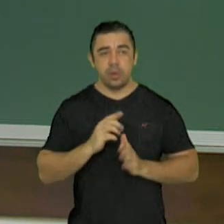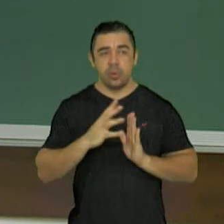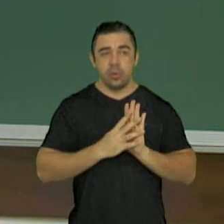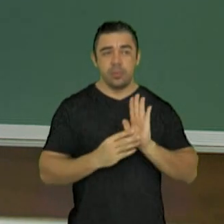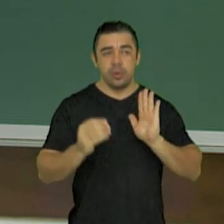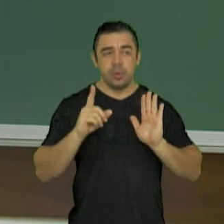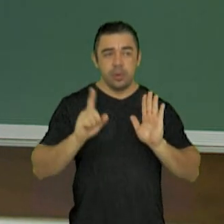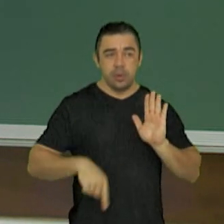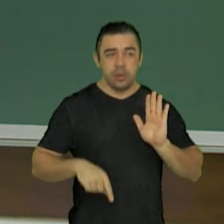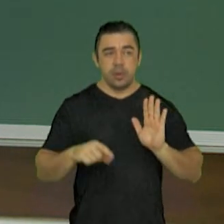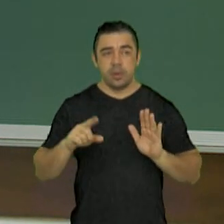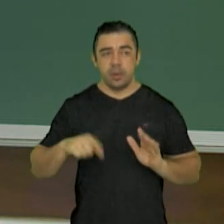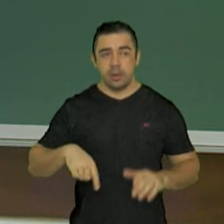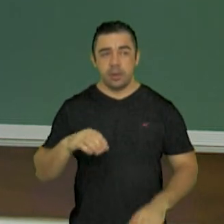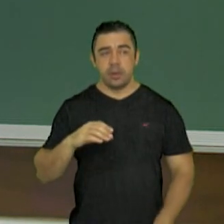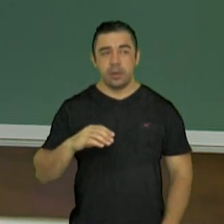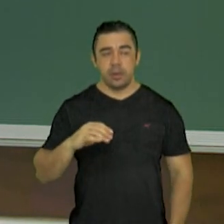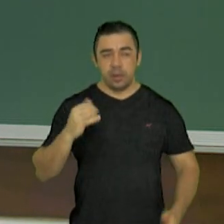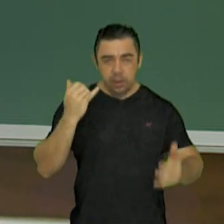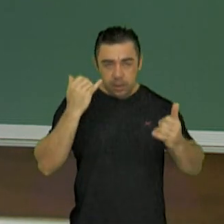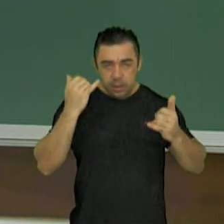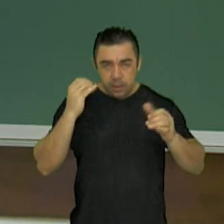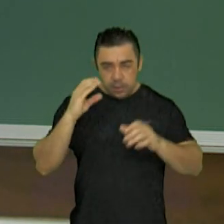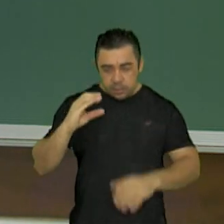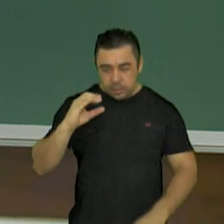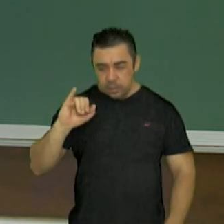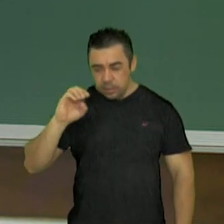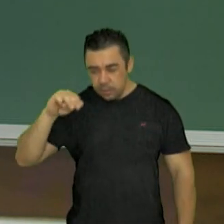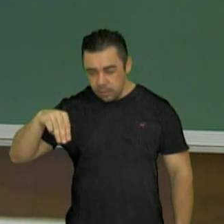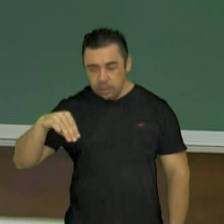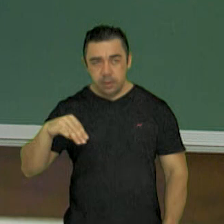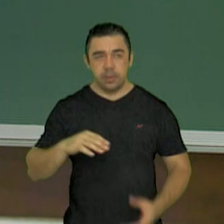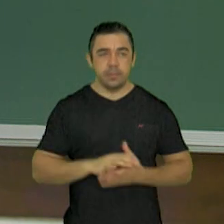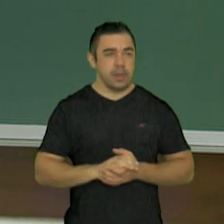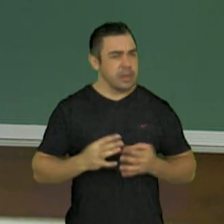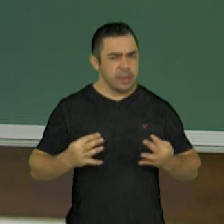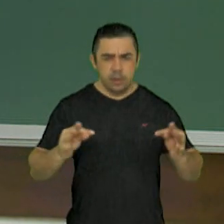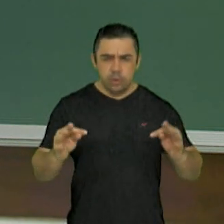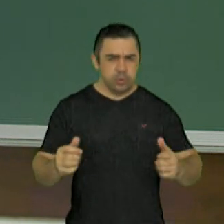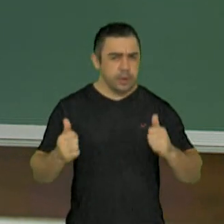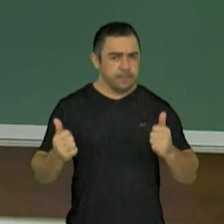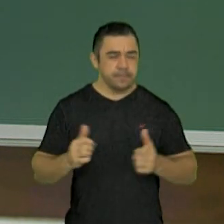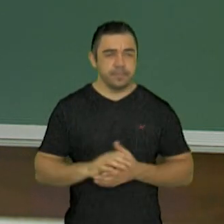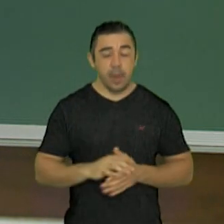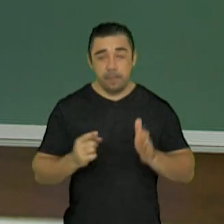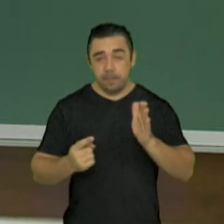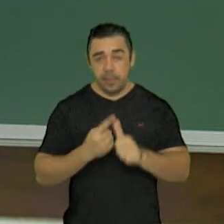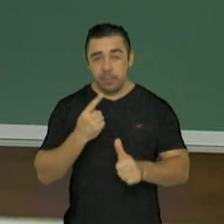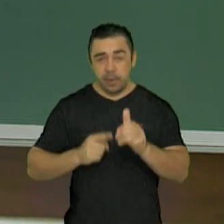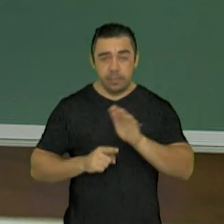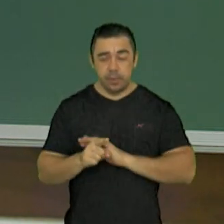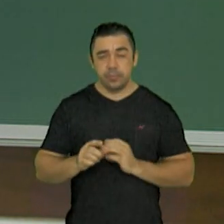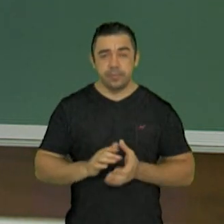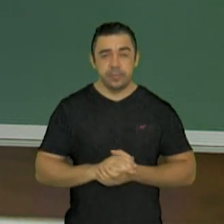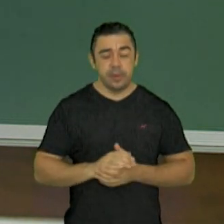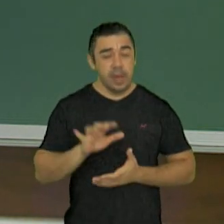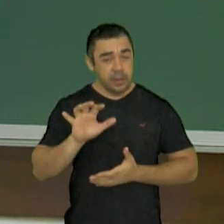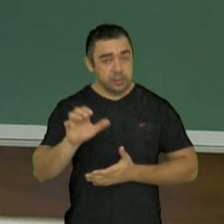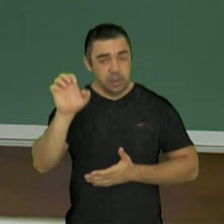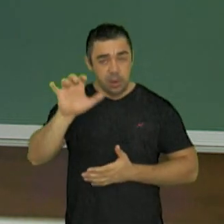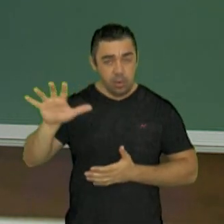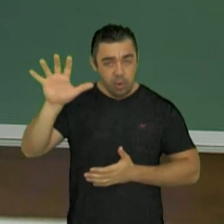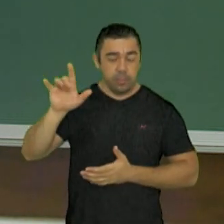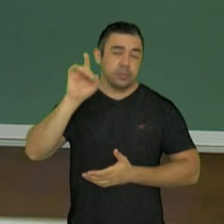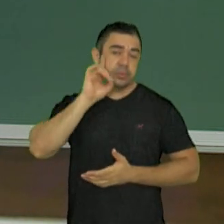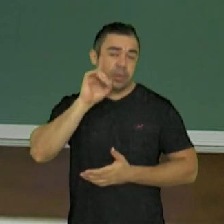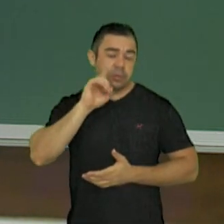de informação de cidade inteligente. É a tecnologia. Primeiro quiz da aula, então. Assim como a Europa e os Estados Unidos,